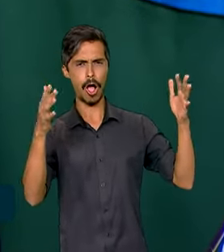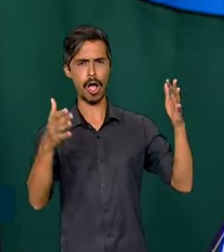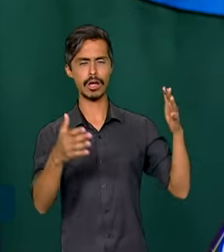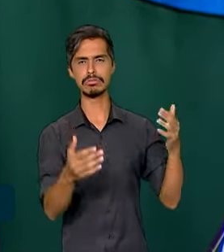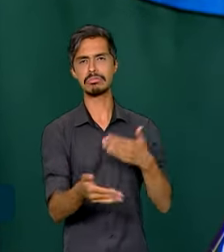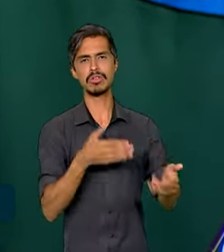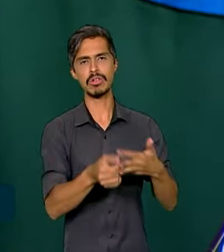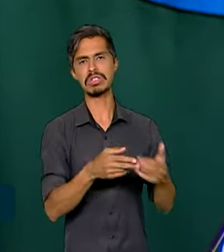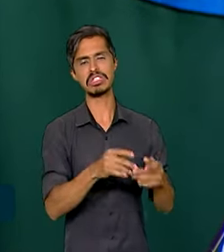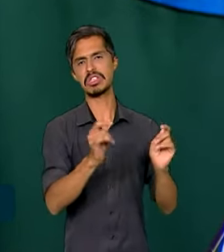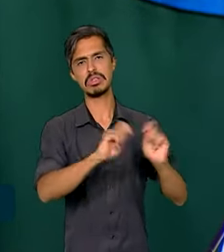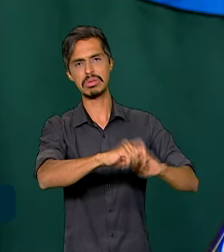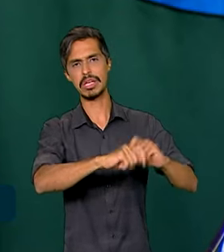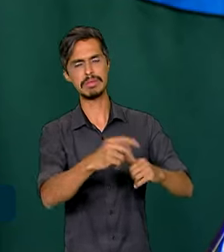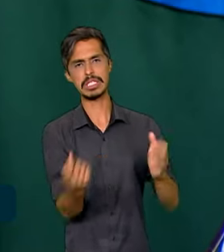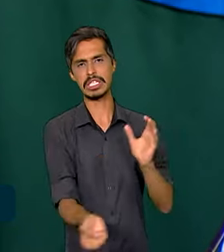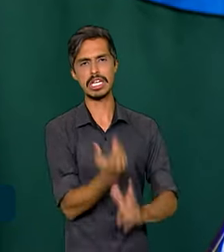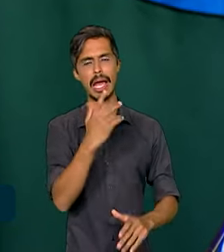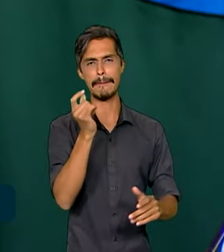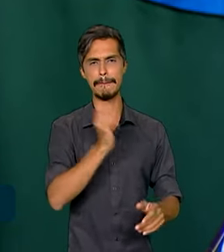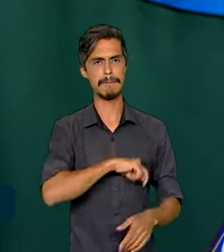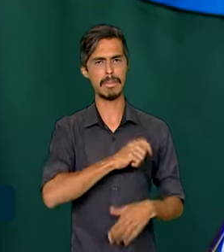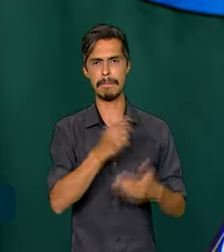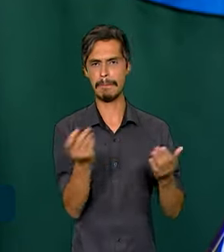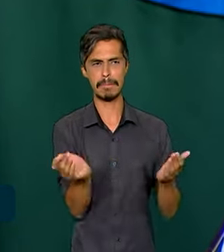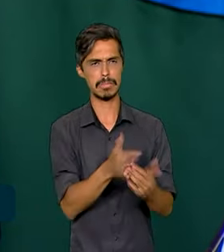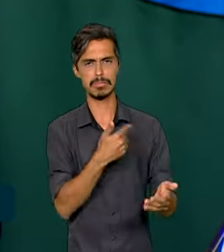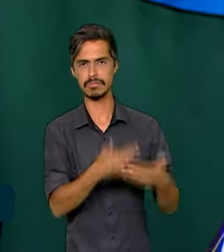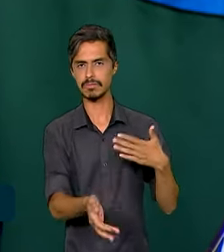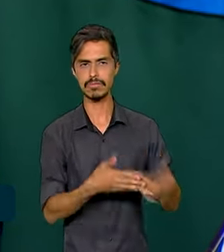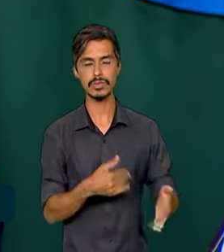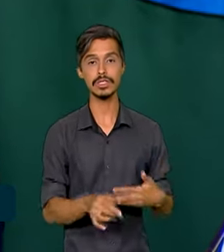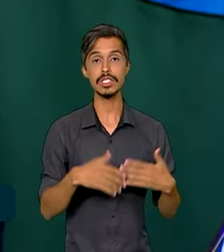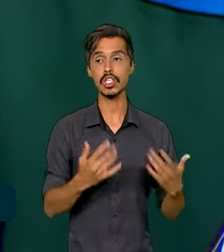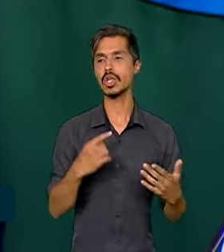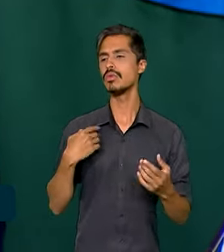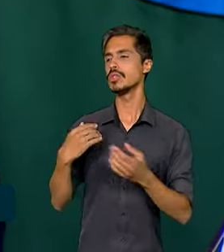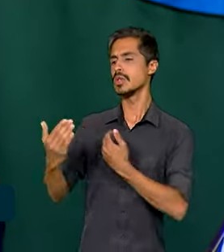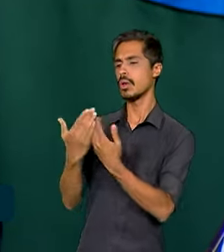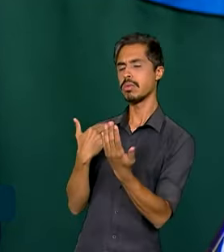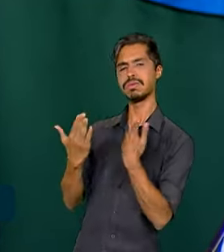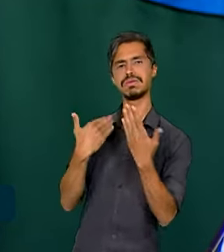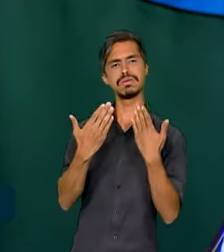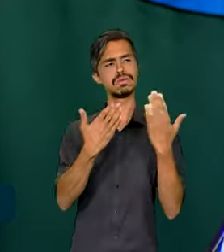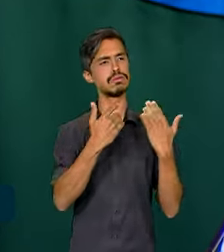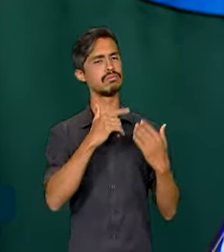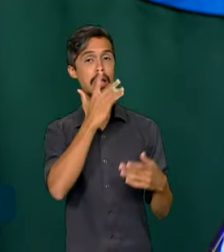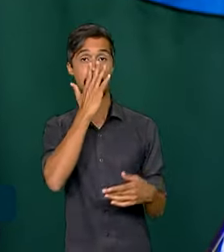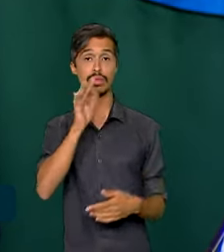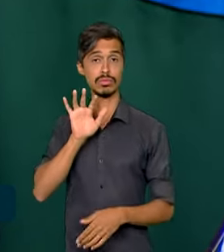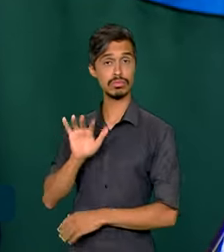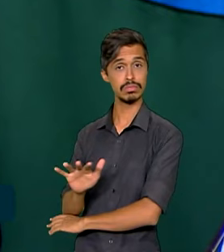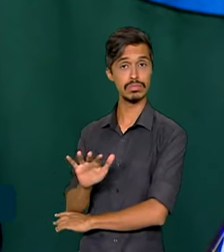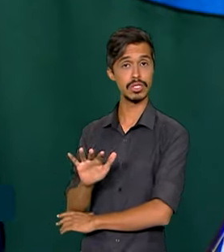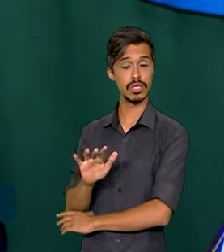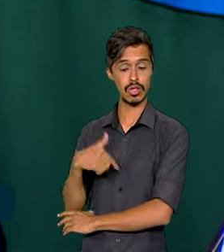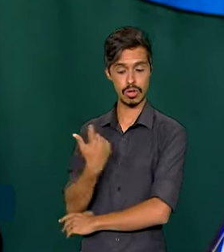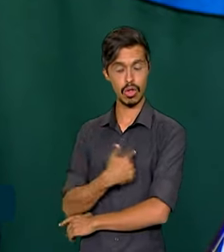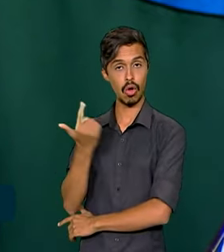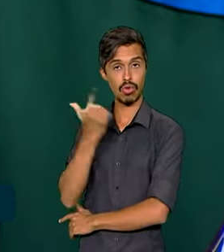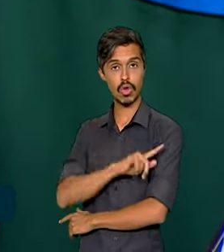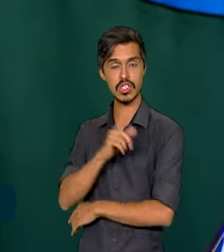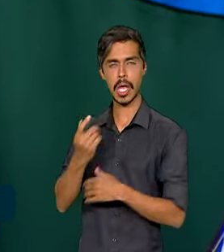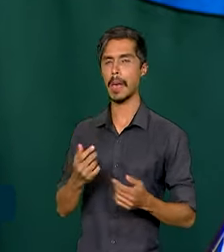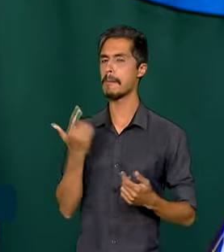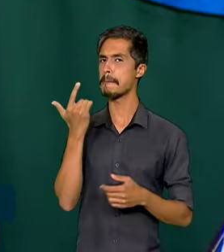que o ser humano seja capaz de de produzir e é com o poder desse diálogo que eu acho sabe que a gente vai conseguir Em